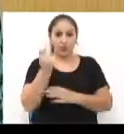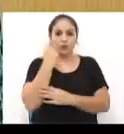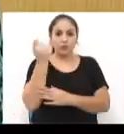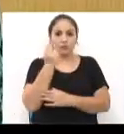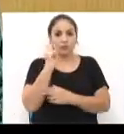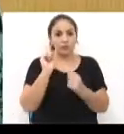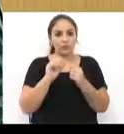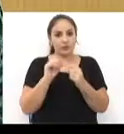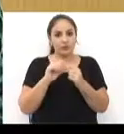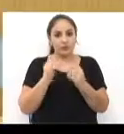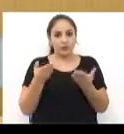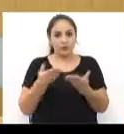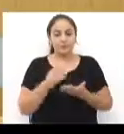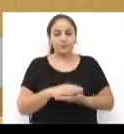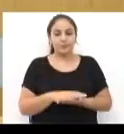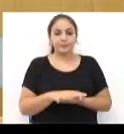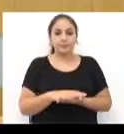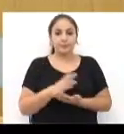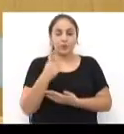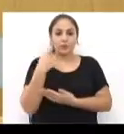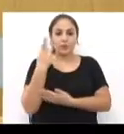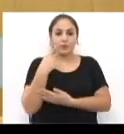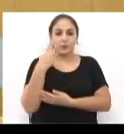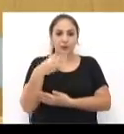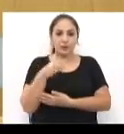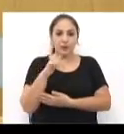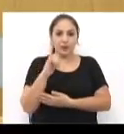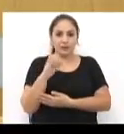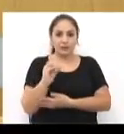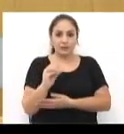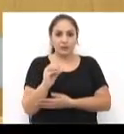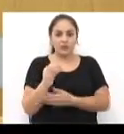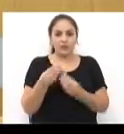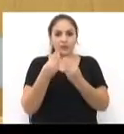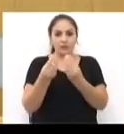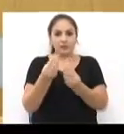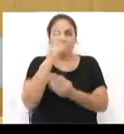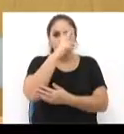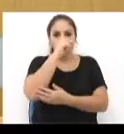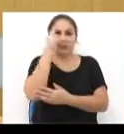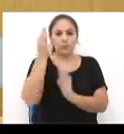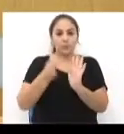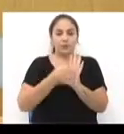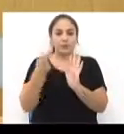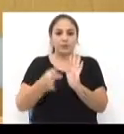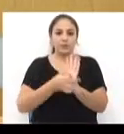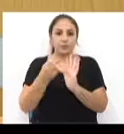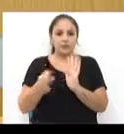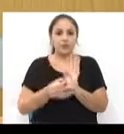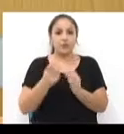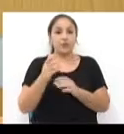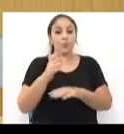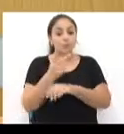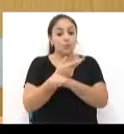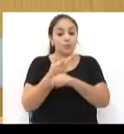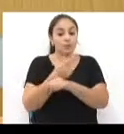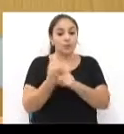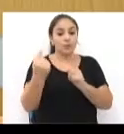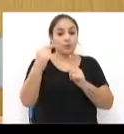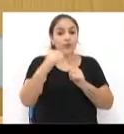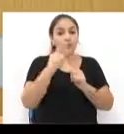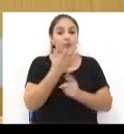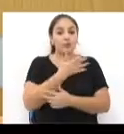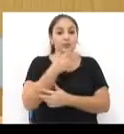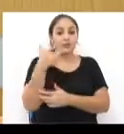sendo concluído. O vereador Márcio Patucci encaminhou ao Poder Executivo uma indicação que busca facilitar